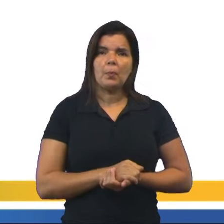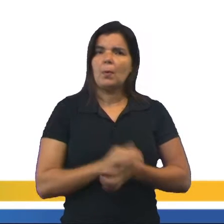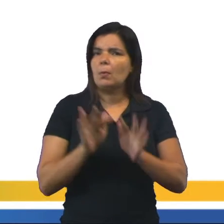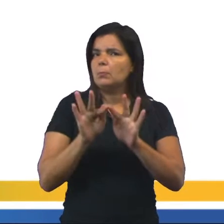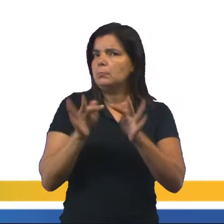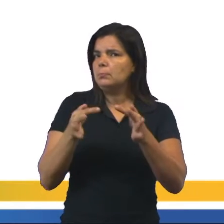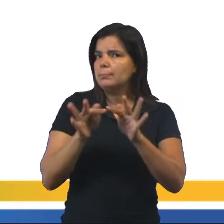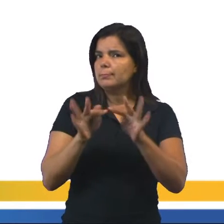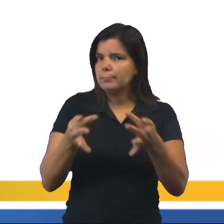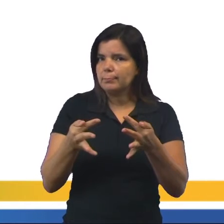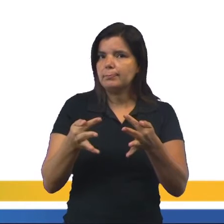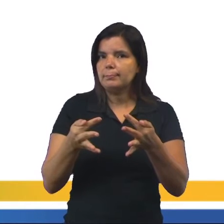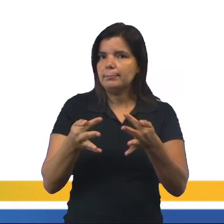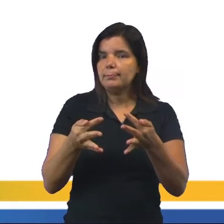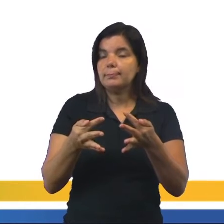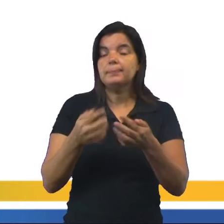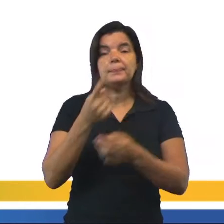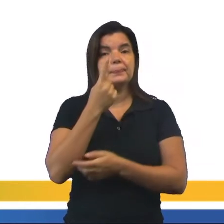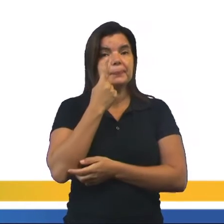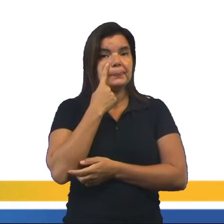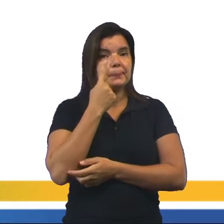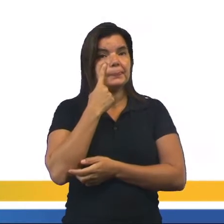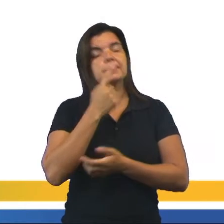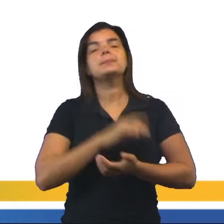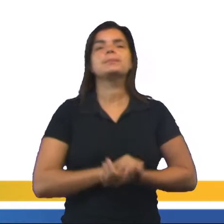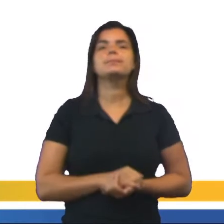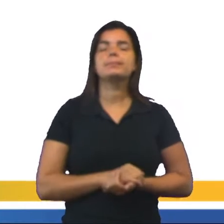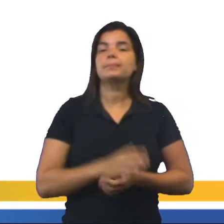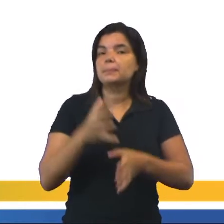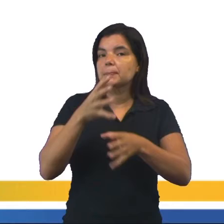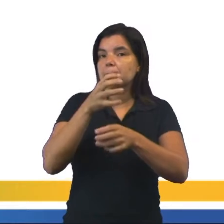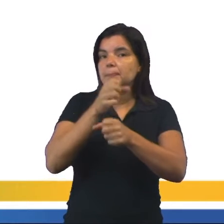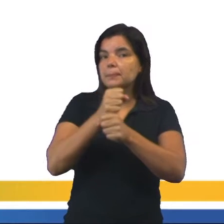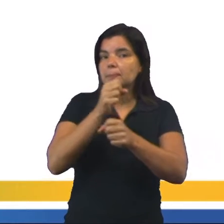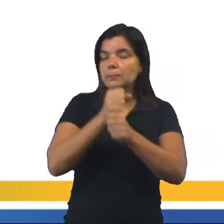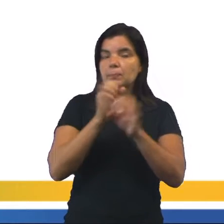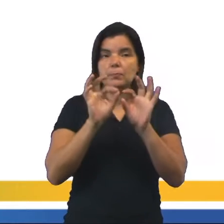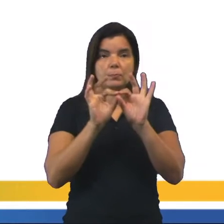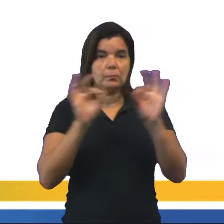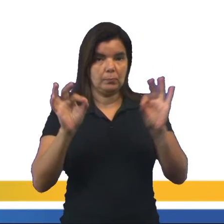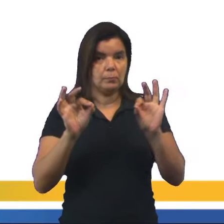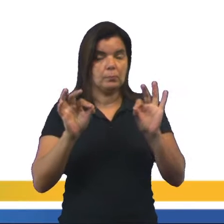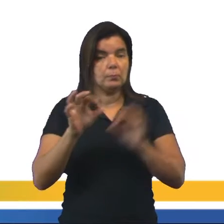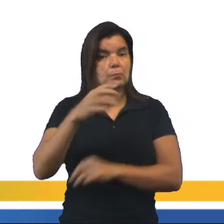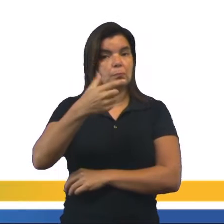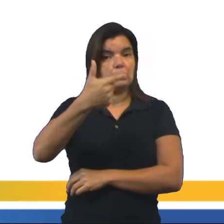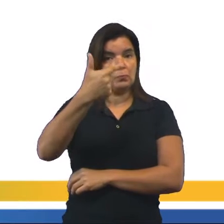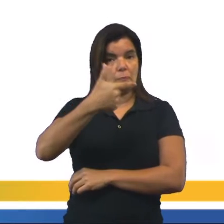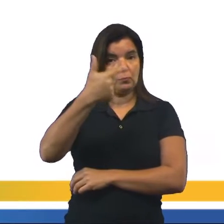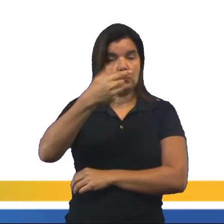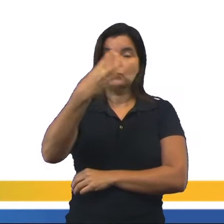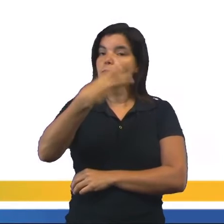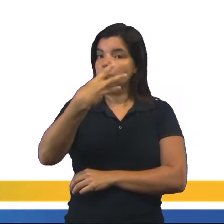é bem simples. Então vamos lá. Para calcular a medida do terceiro lado,